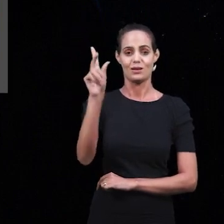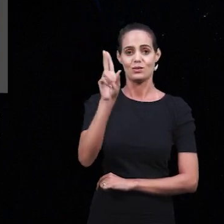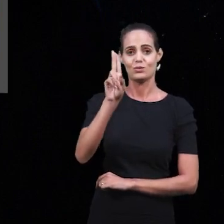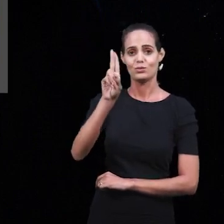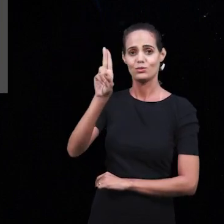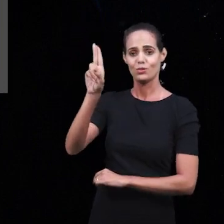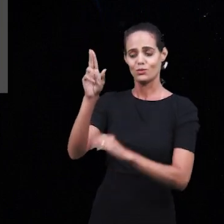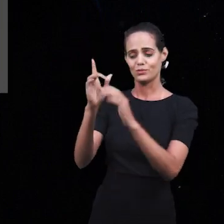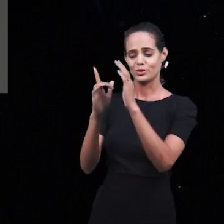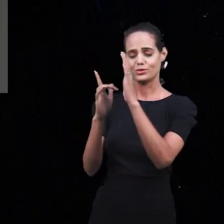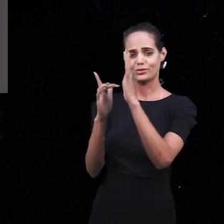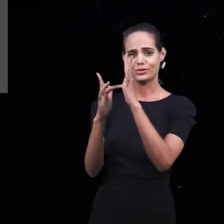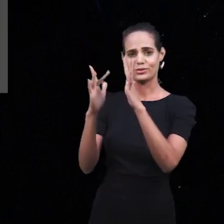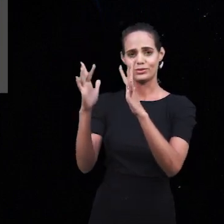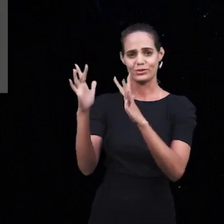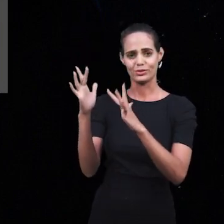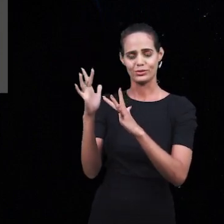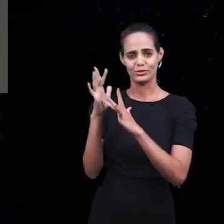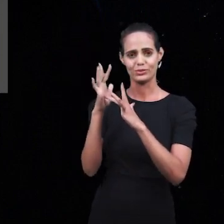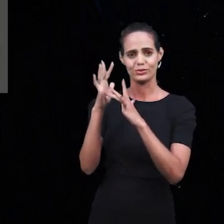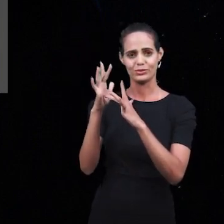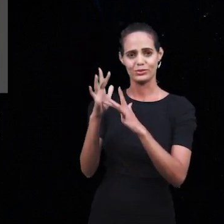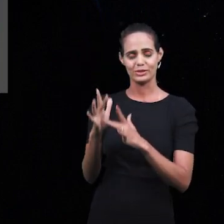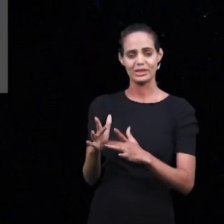Esse nome leva sempre